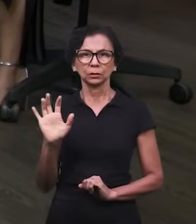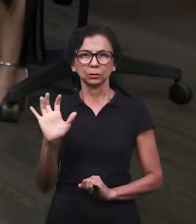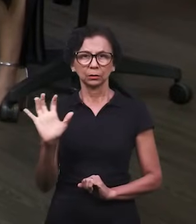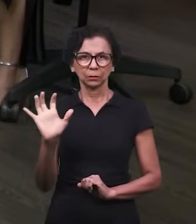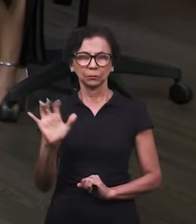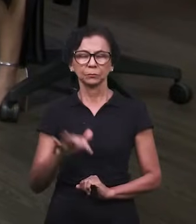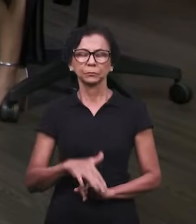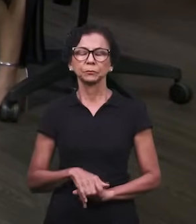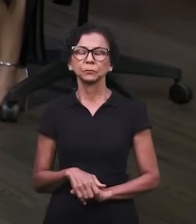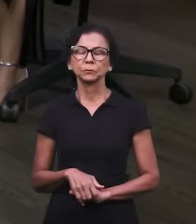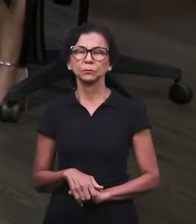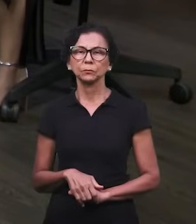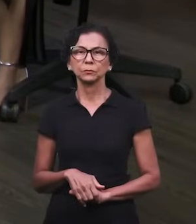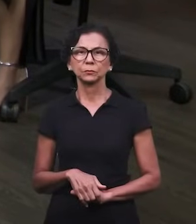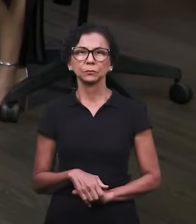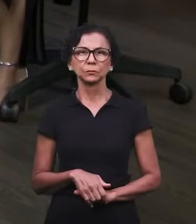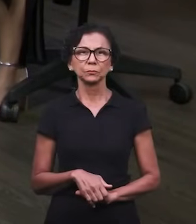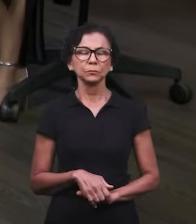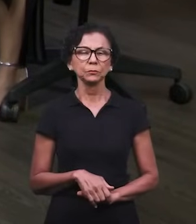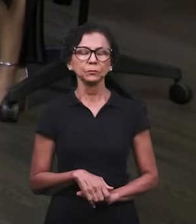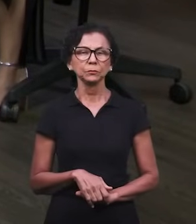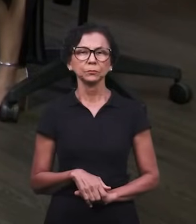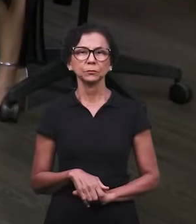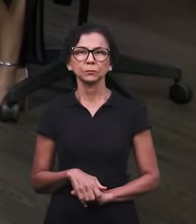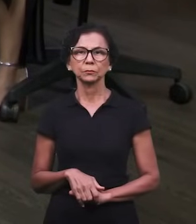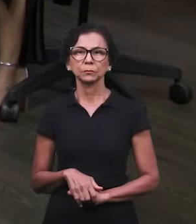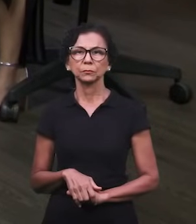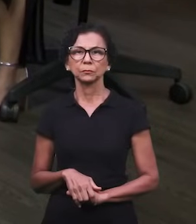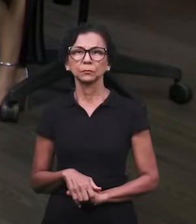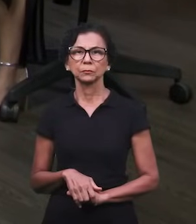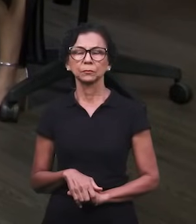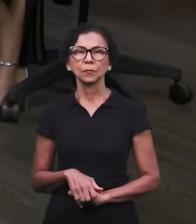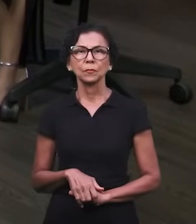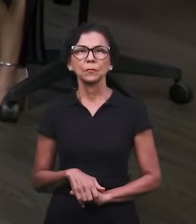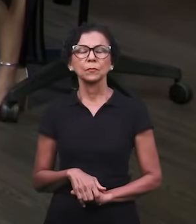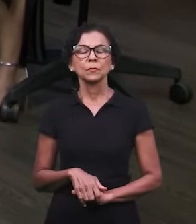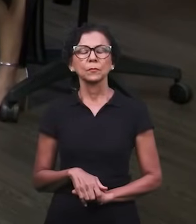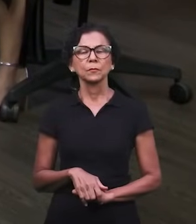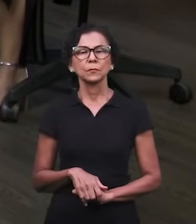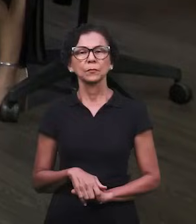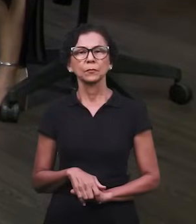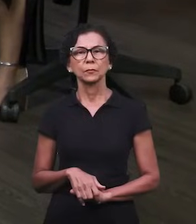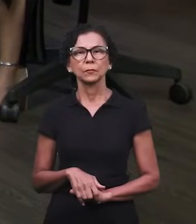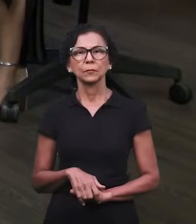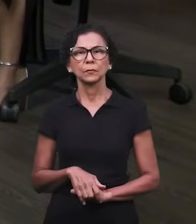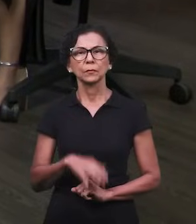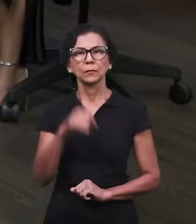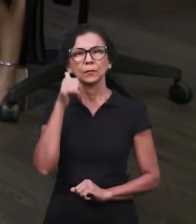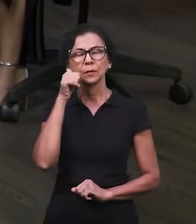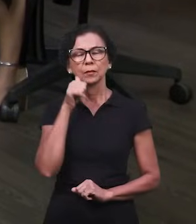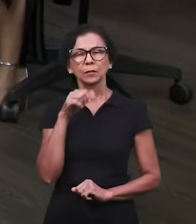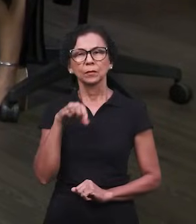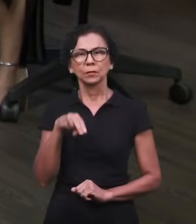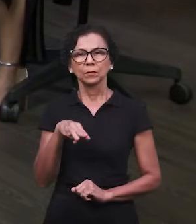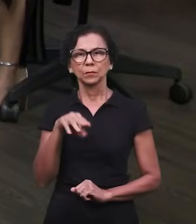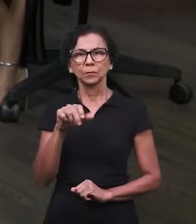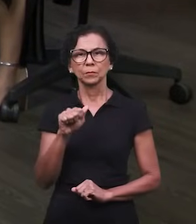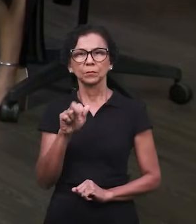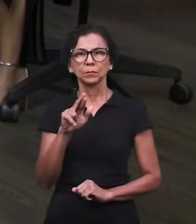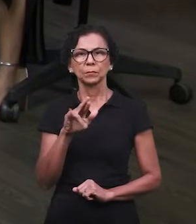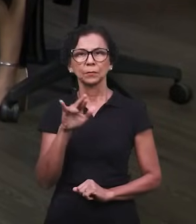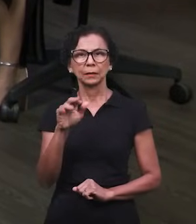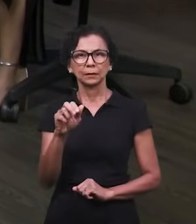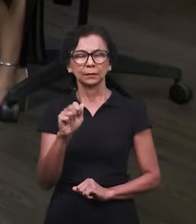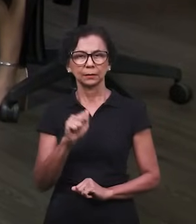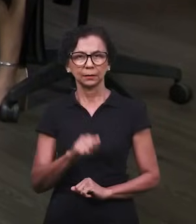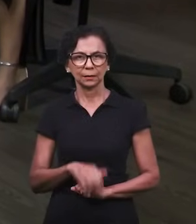uma pergunta que vem da nossa irmã Maria Clara. Ela mora em Marambaia, né, na região de Marambaia, em Belém, no Pará,